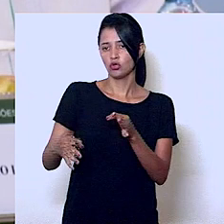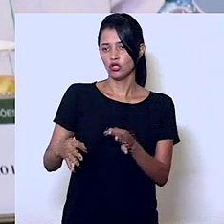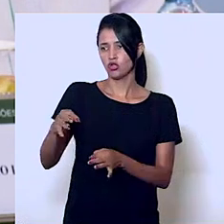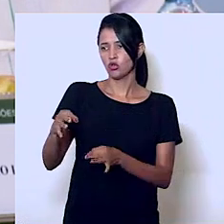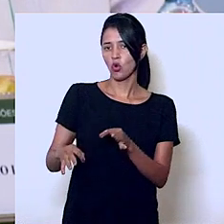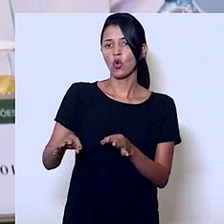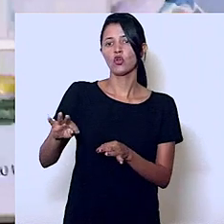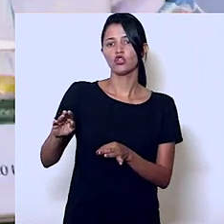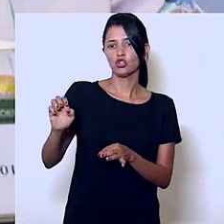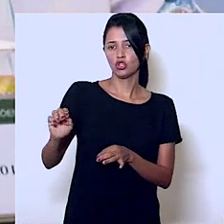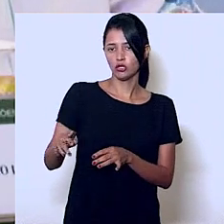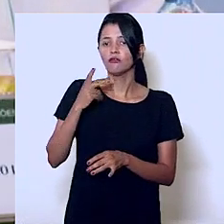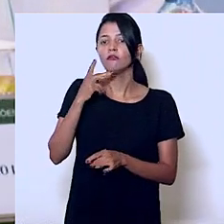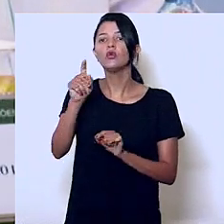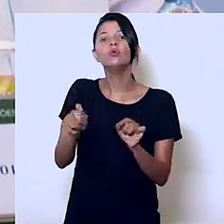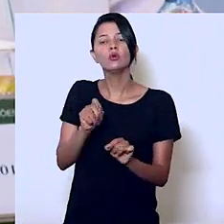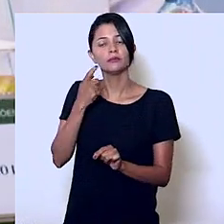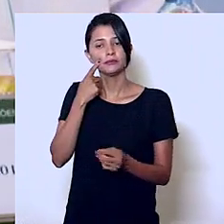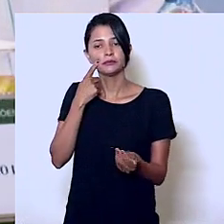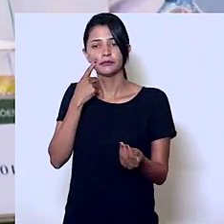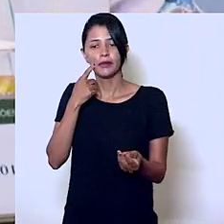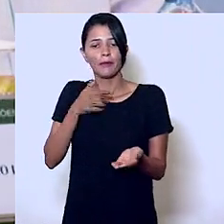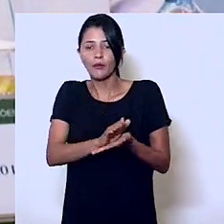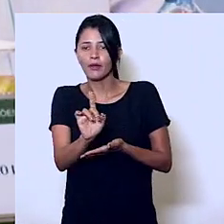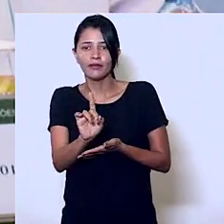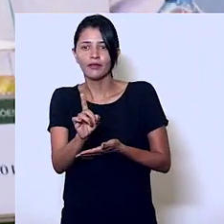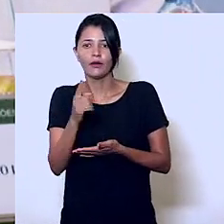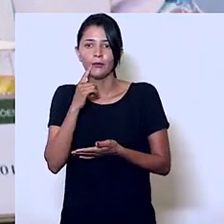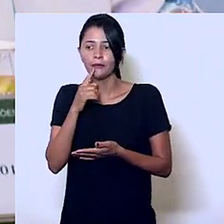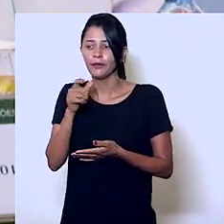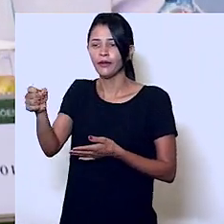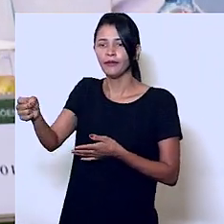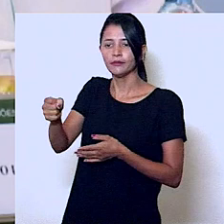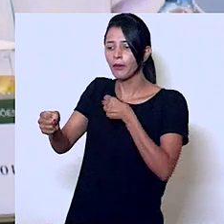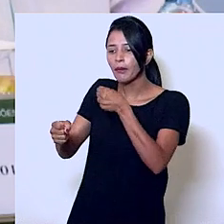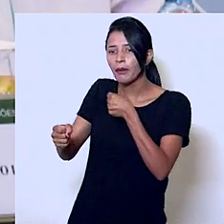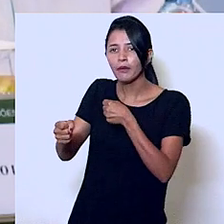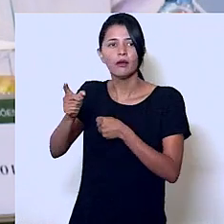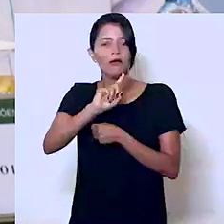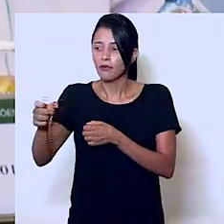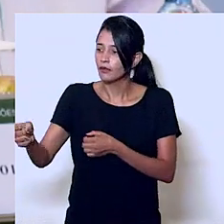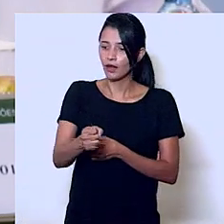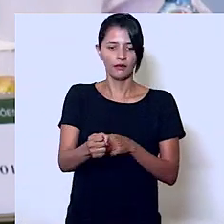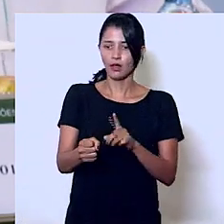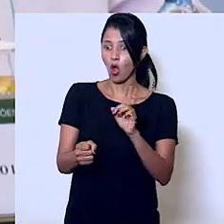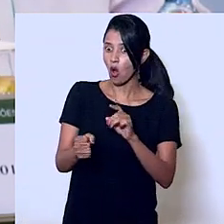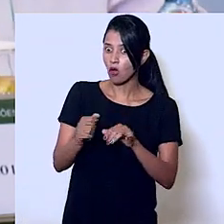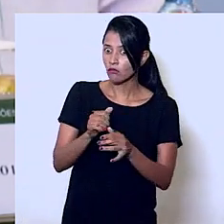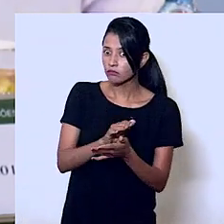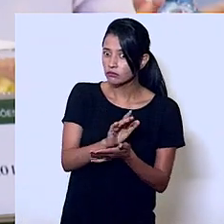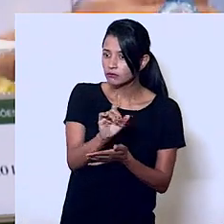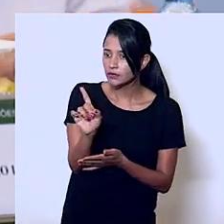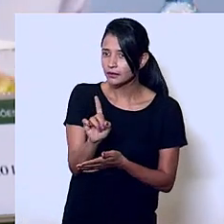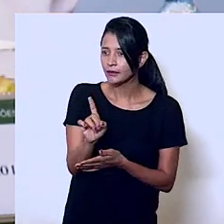seguinte, olha só, não é para publicar, imagina, pega um jornalista e diz, ó, não é para publicar. E, bom, eu fiz com o